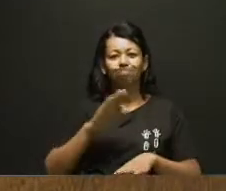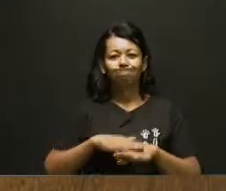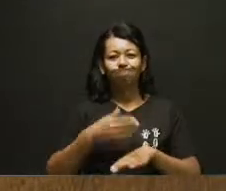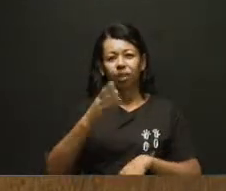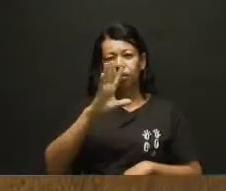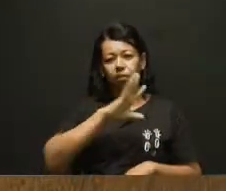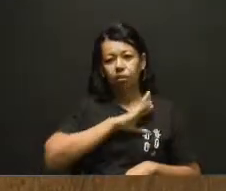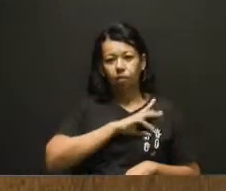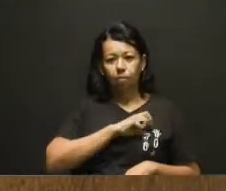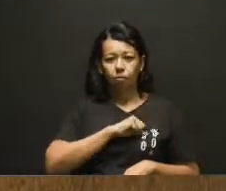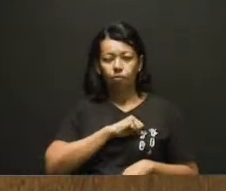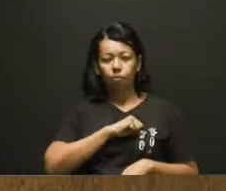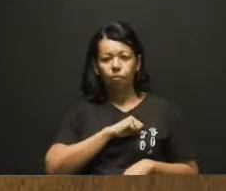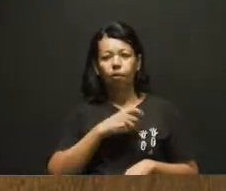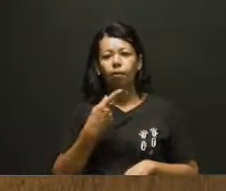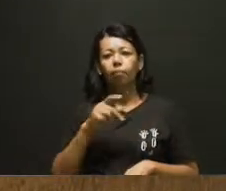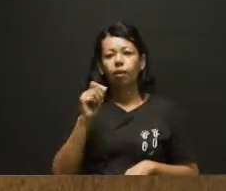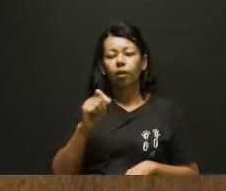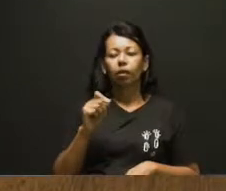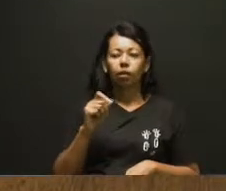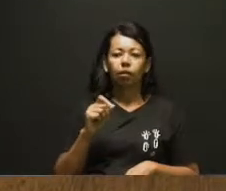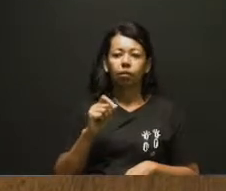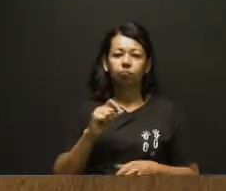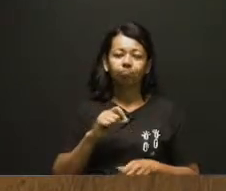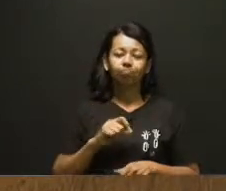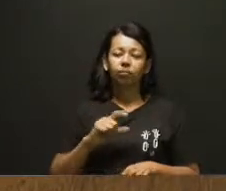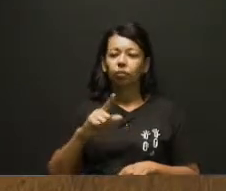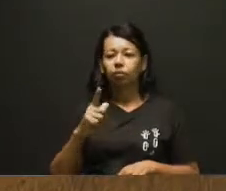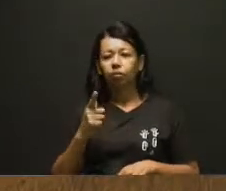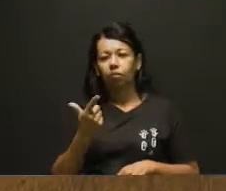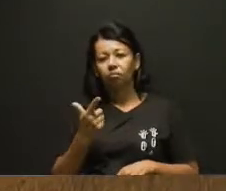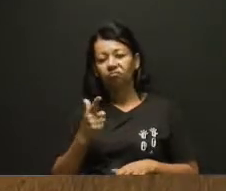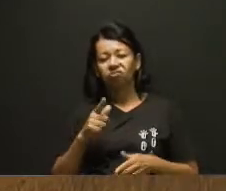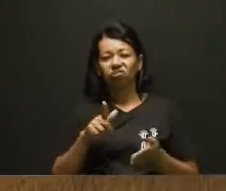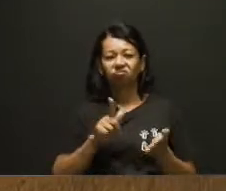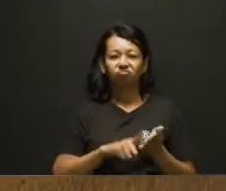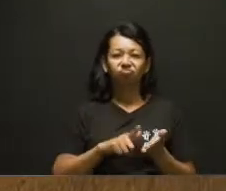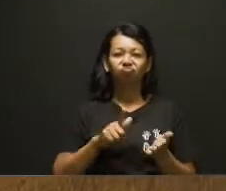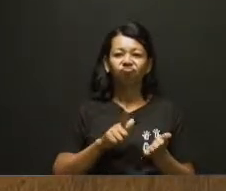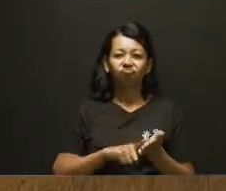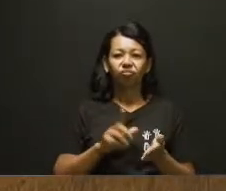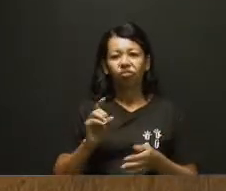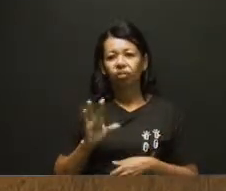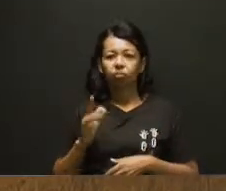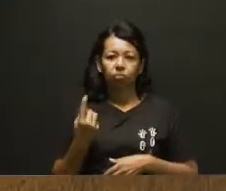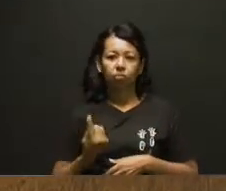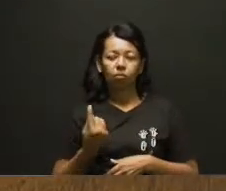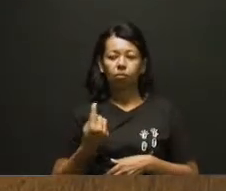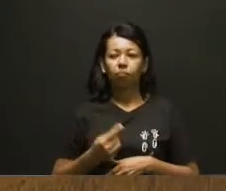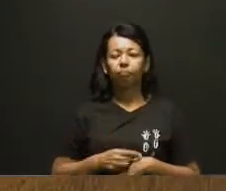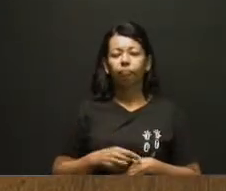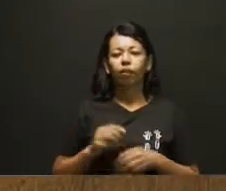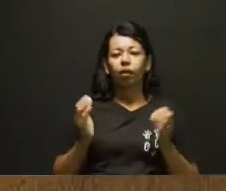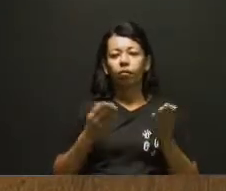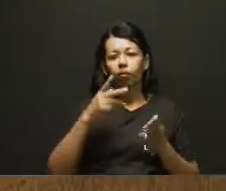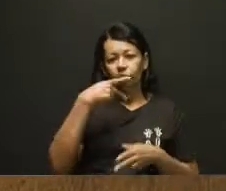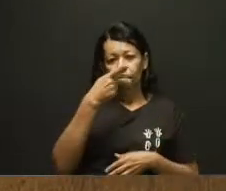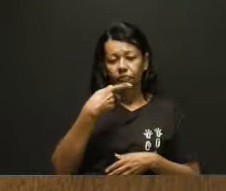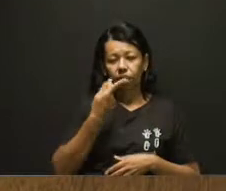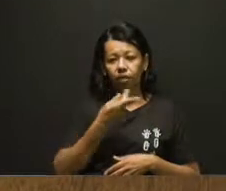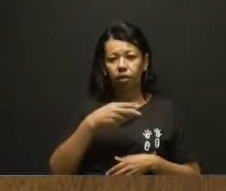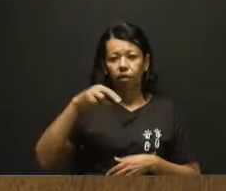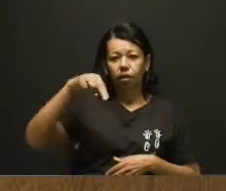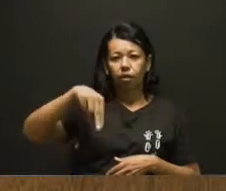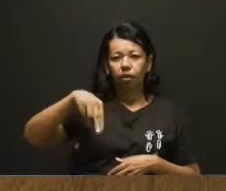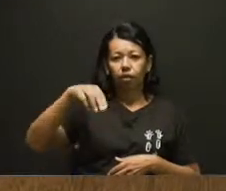para que saia do papel e não fique apenas no papel dando continuidade eu quero passar a palavra ao doutor